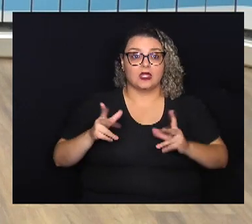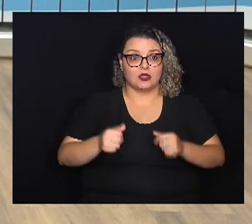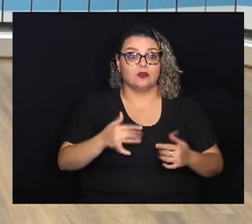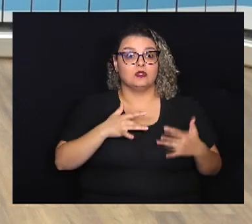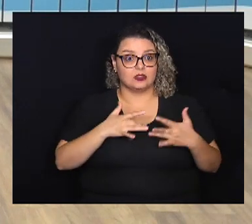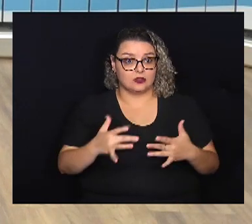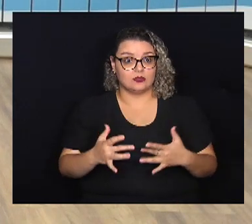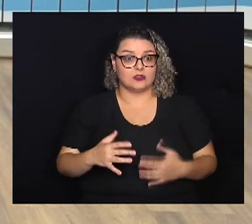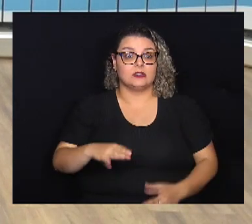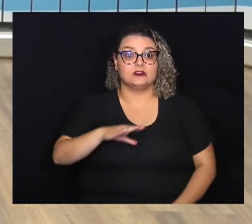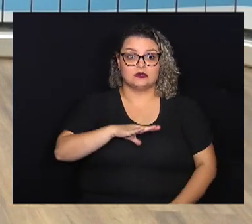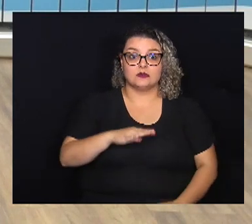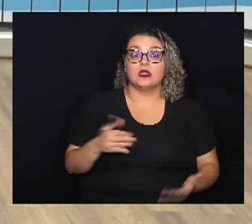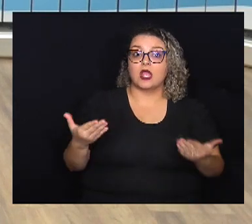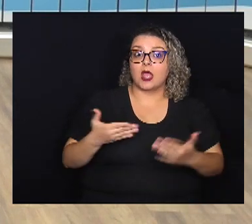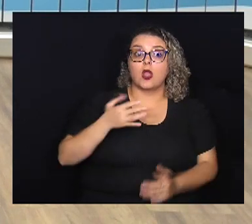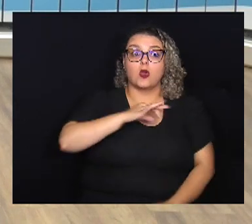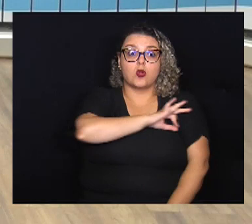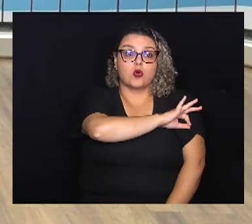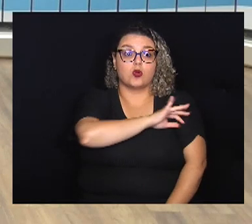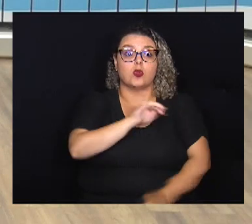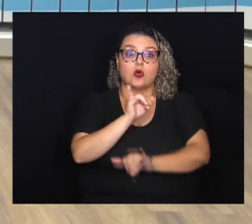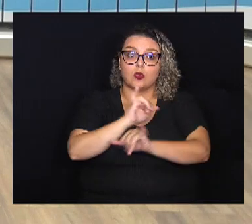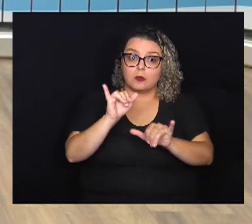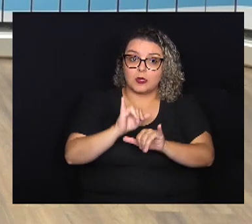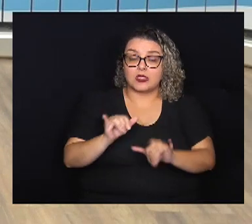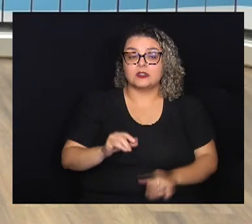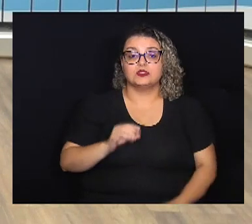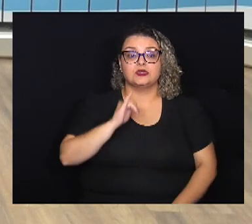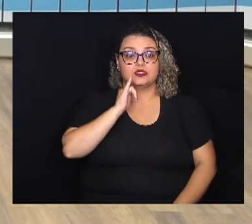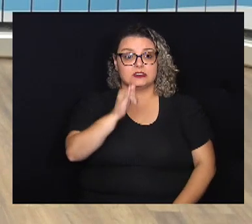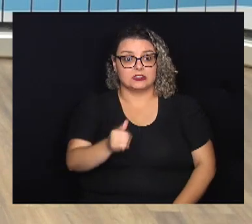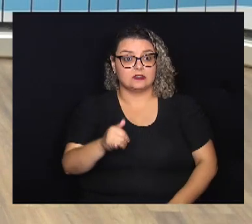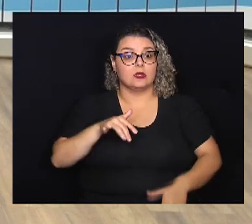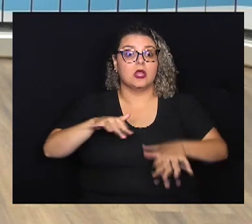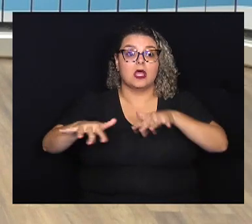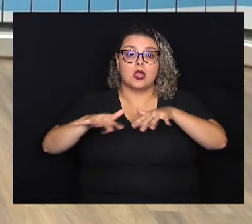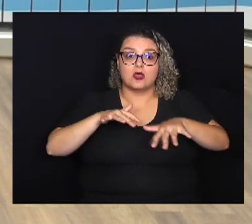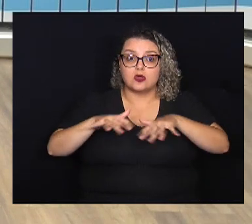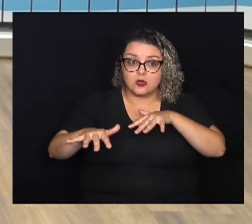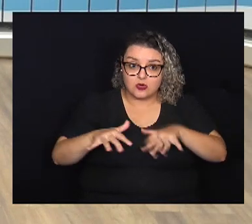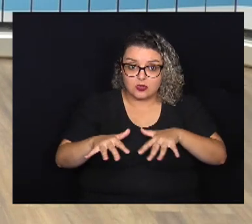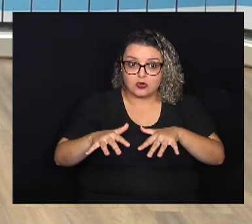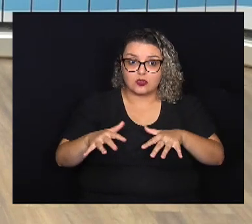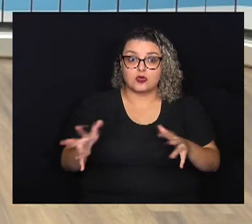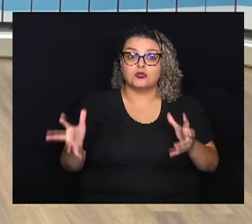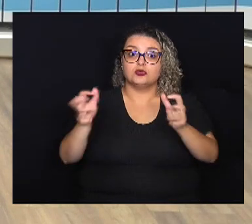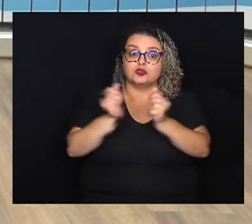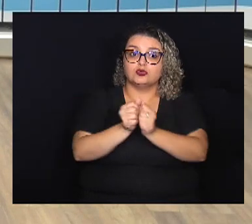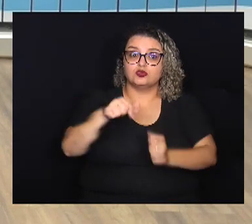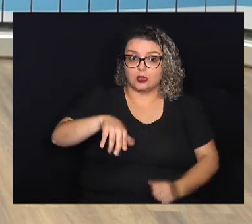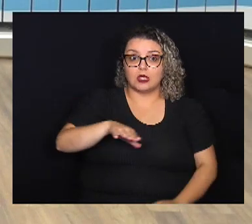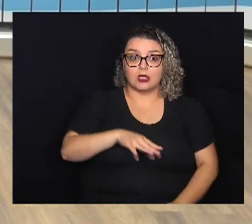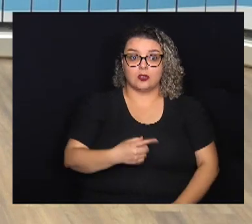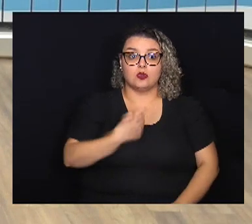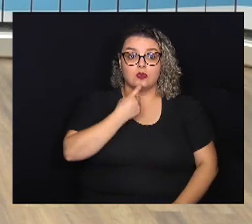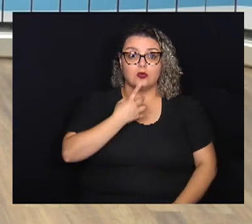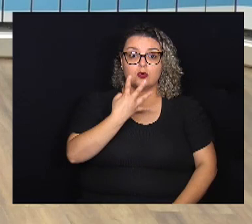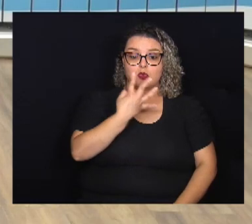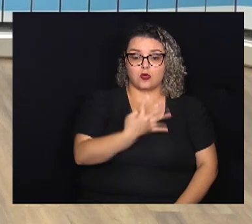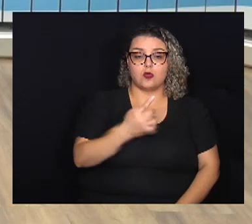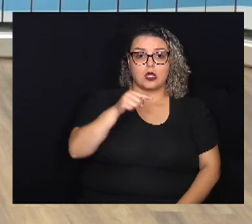Agora há pouco, a Prefeitura emitiu uma nota dizendo que essa mobilização juntou aqui em Campinas 4